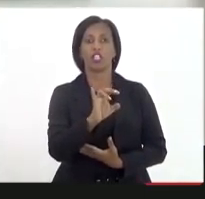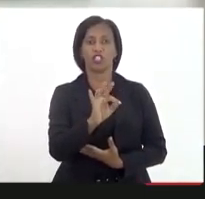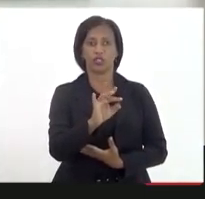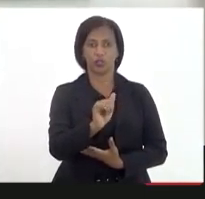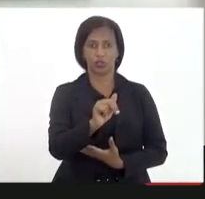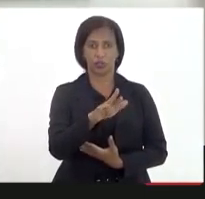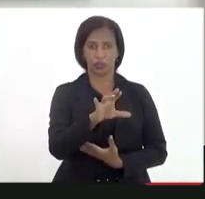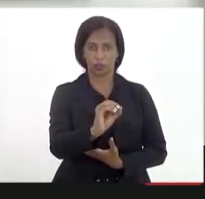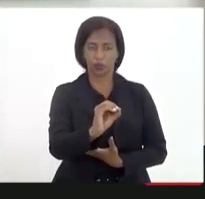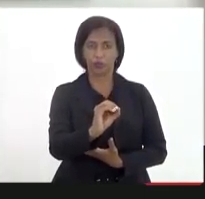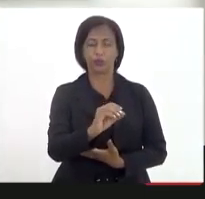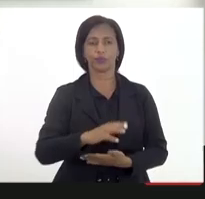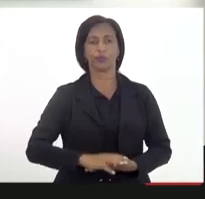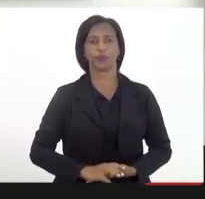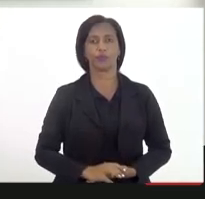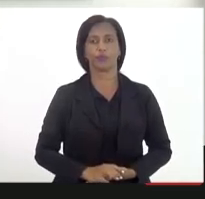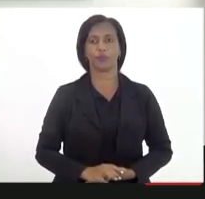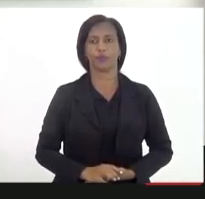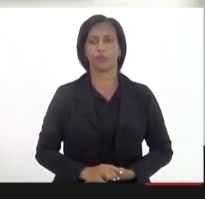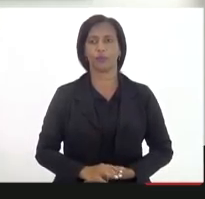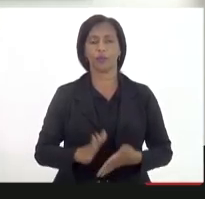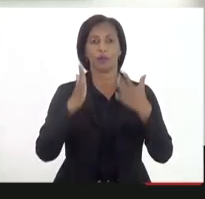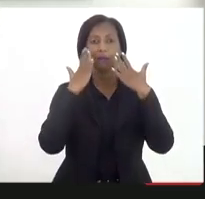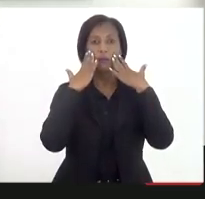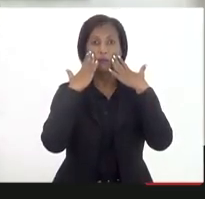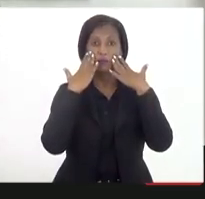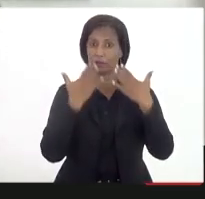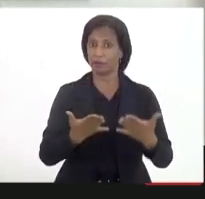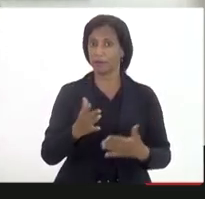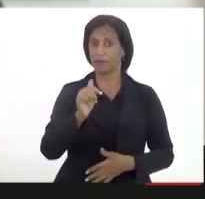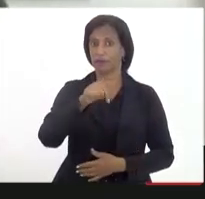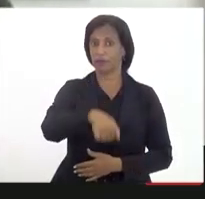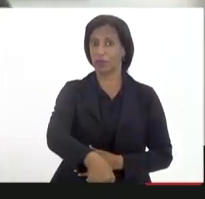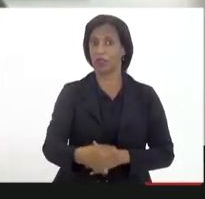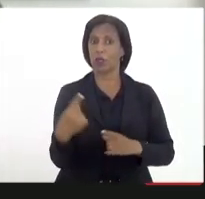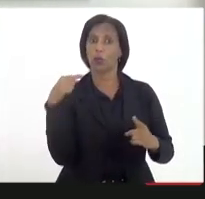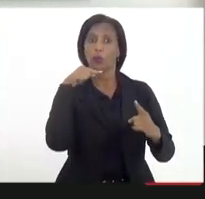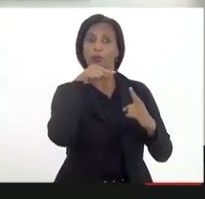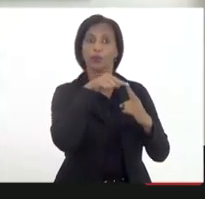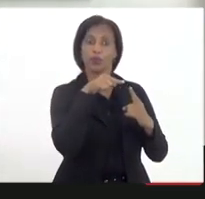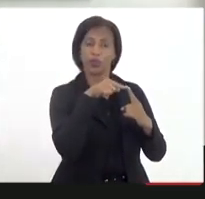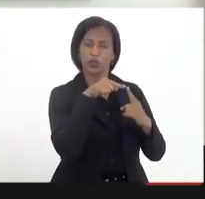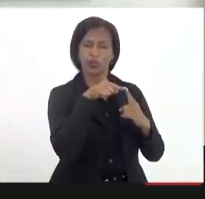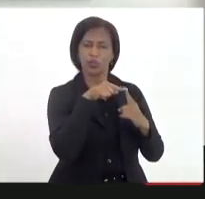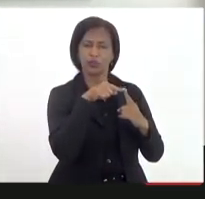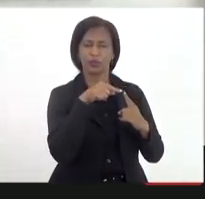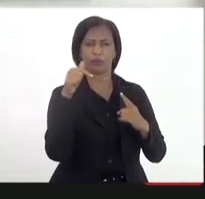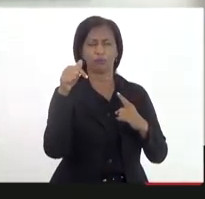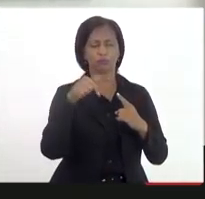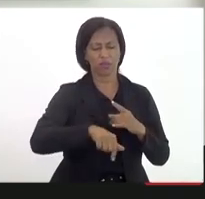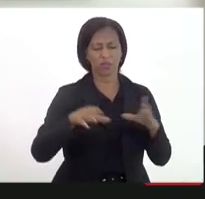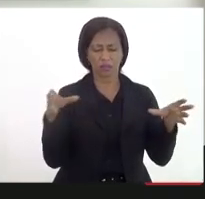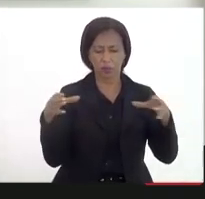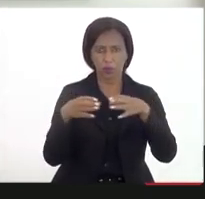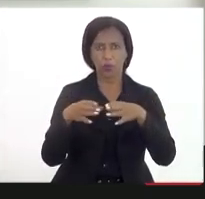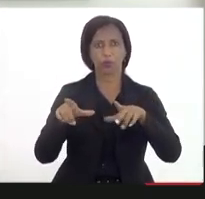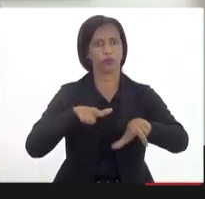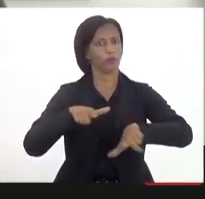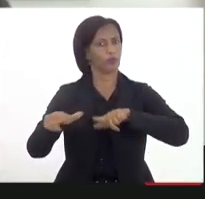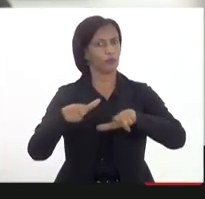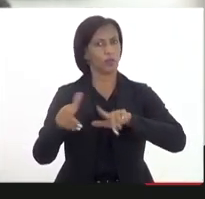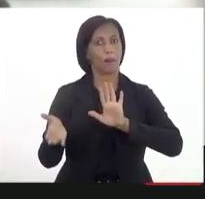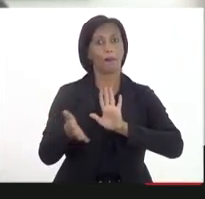e Manifesto aqui que o objetivo desse desse desse grupo de trabalho